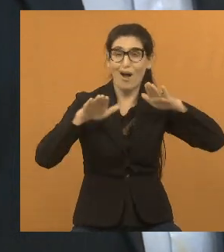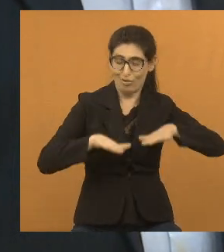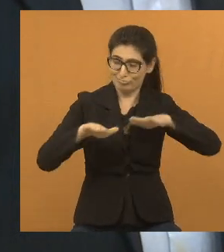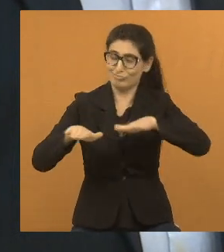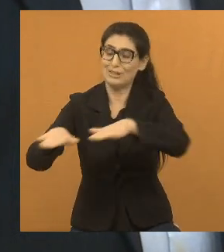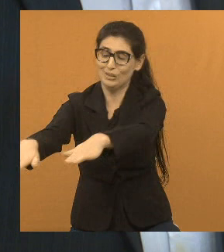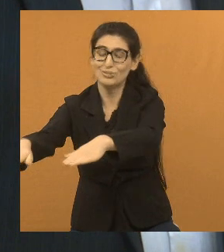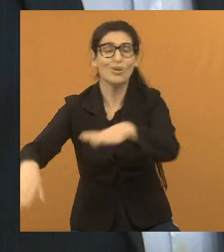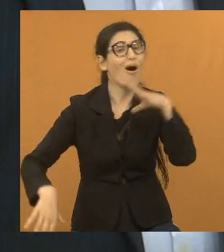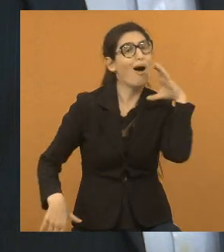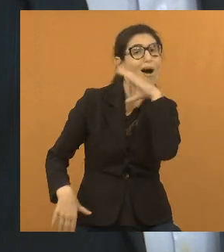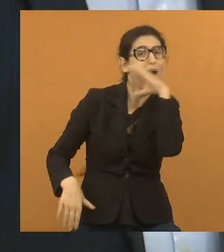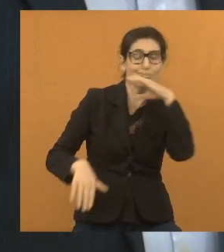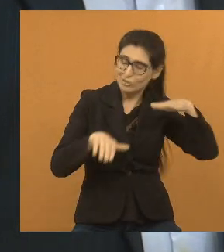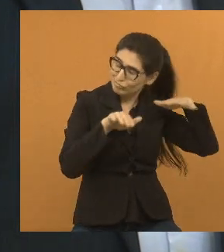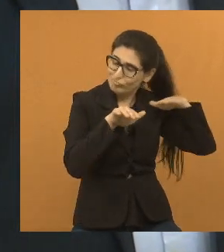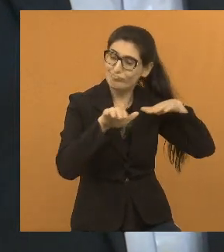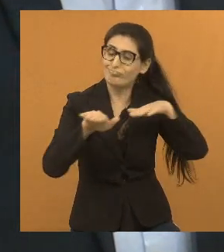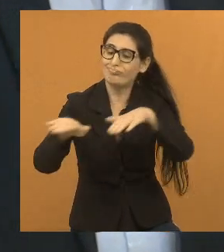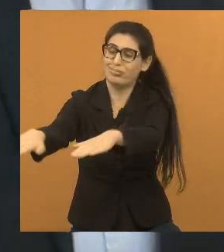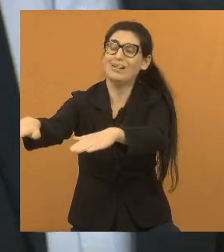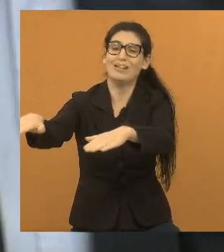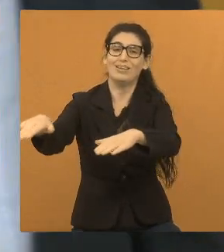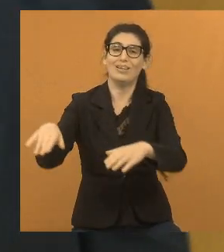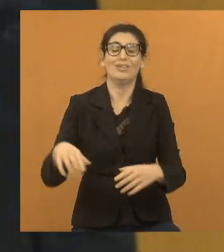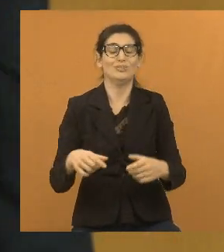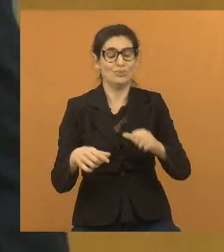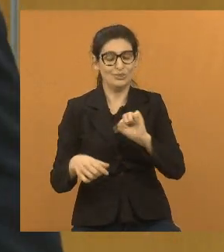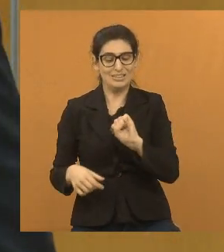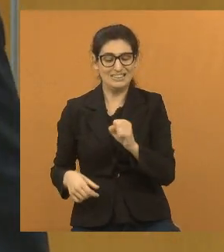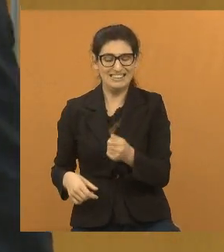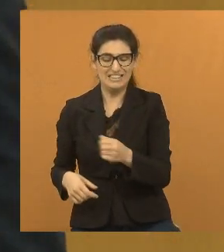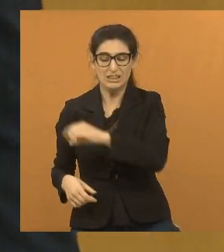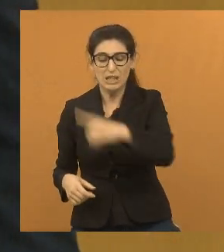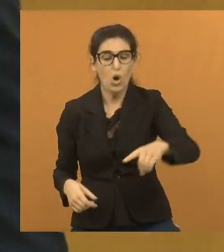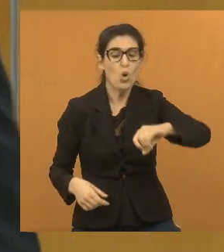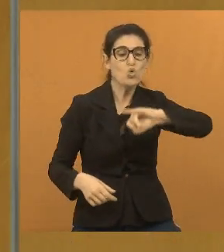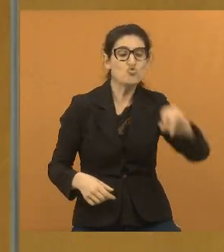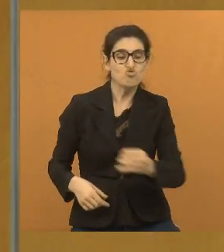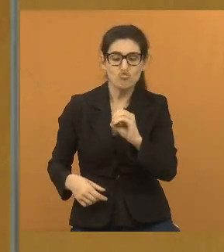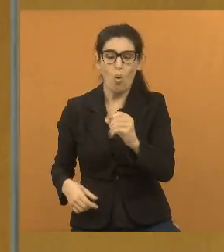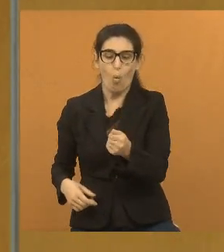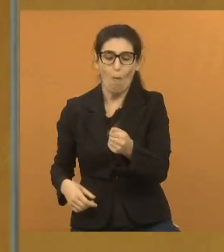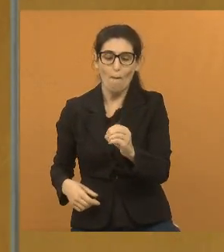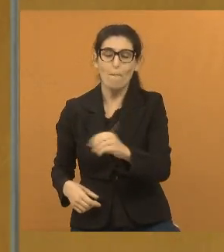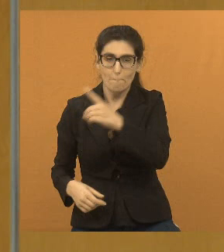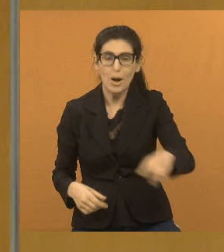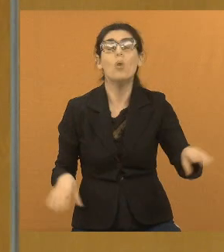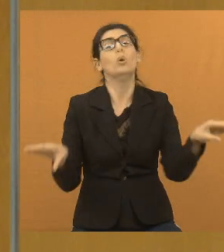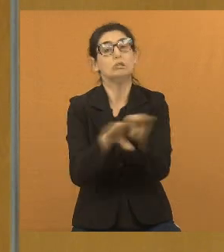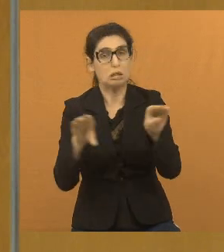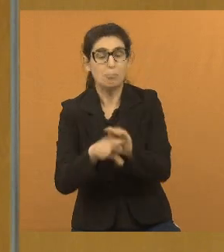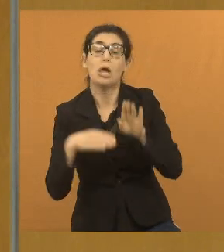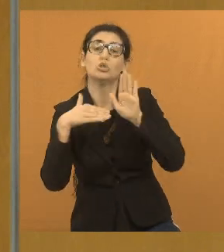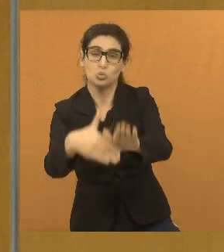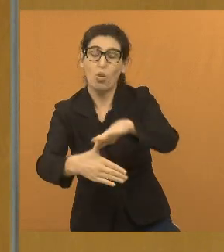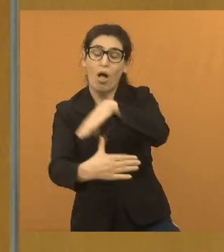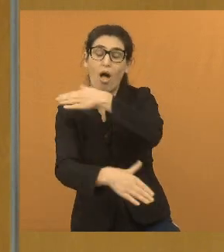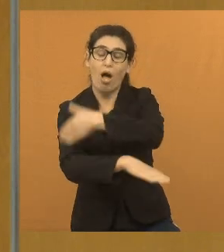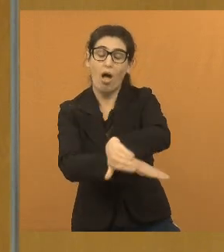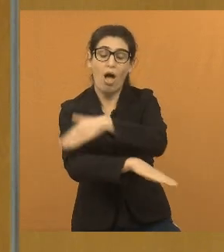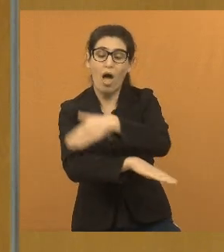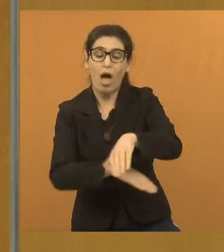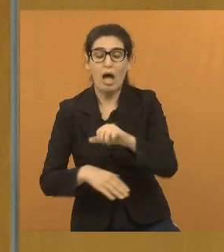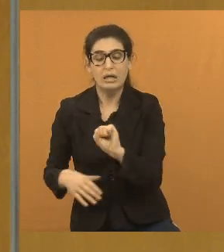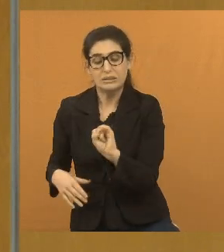para a fluidez da região da região do São João. E assim também como a região da Siqueira Campos, como foi mencionado,